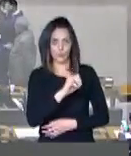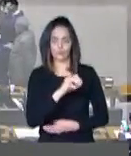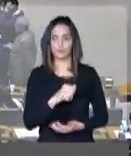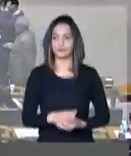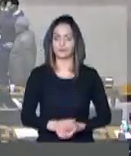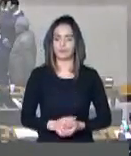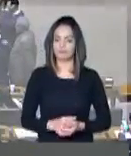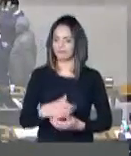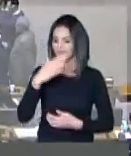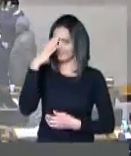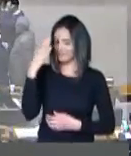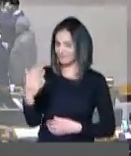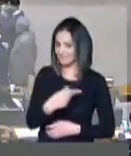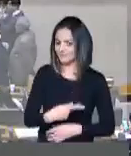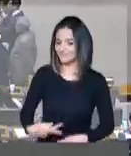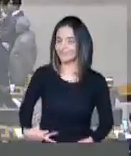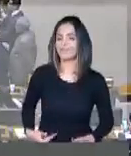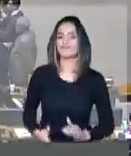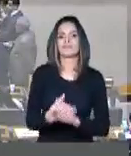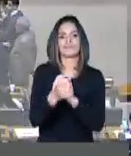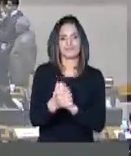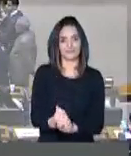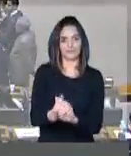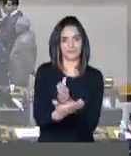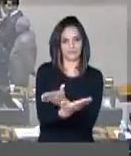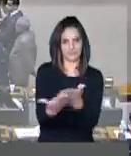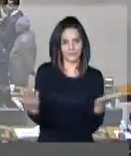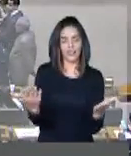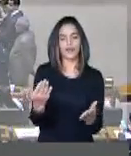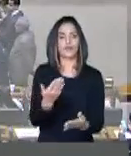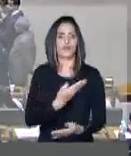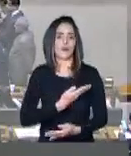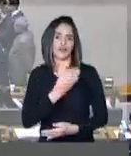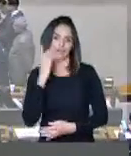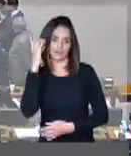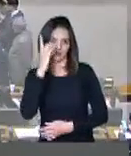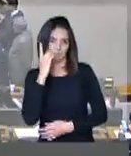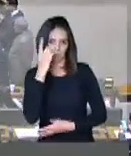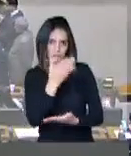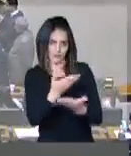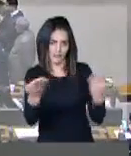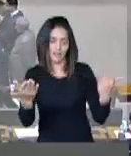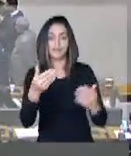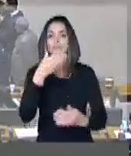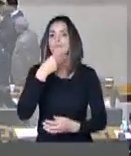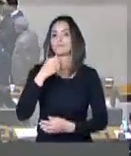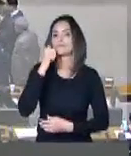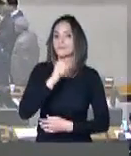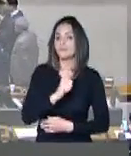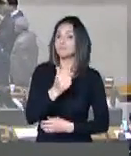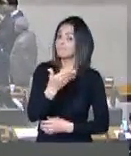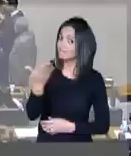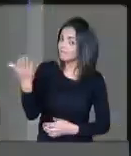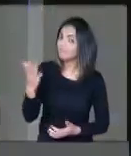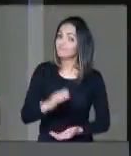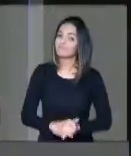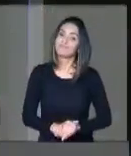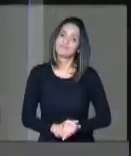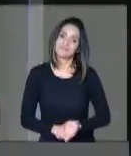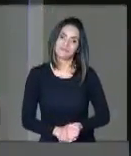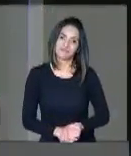Obrigado, senhor presidente. Cumprimentando a Vossa Excelência, cumprimentando os demais colegas, senhoras e senhores parlamentares.